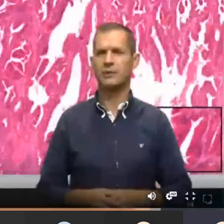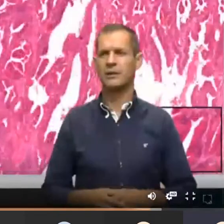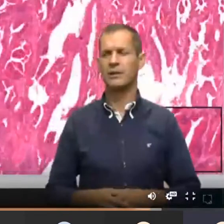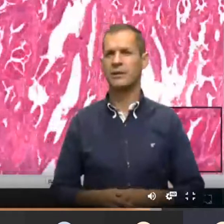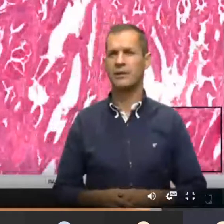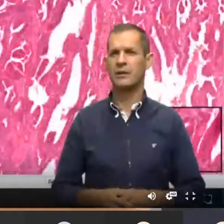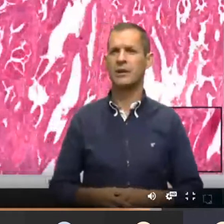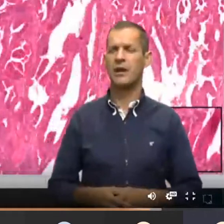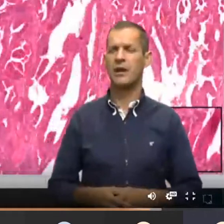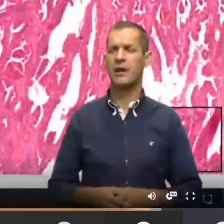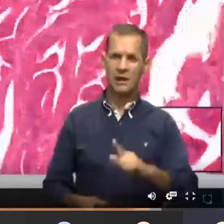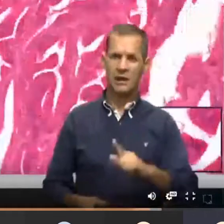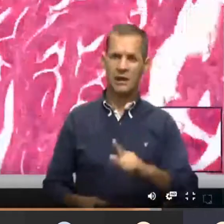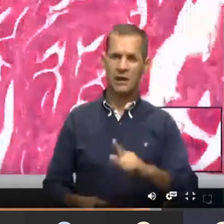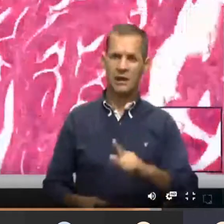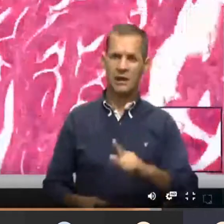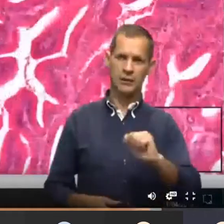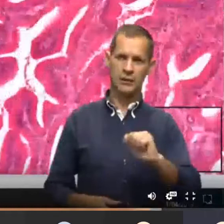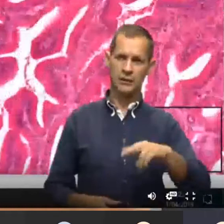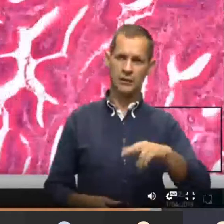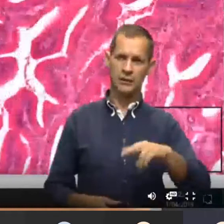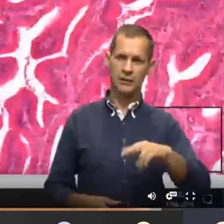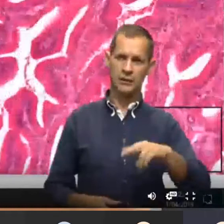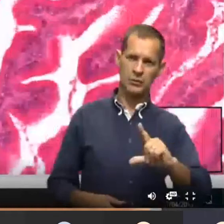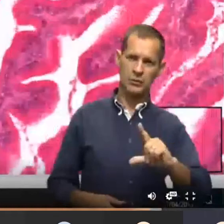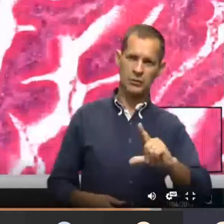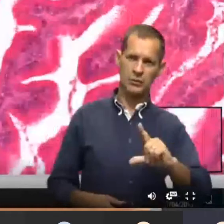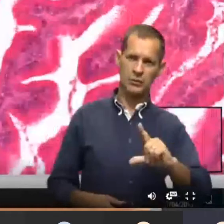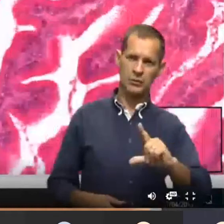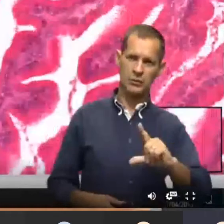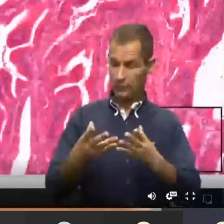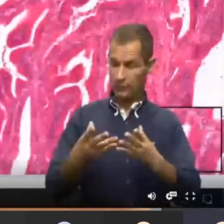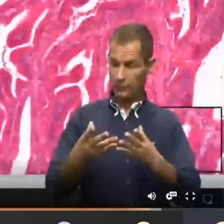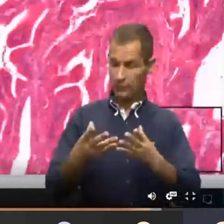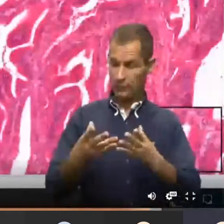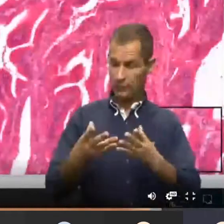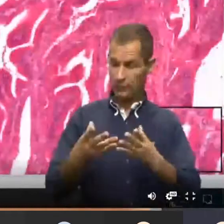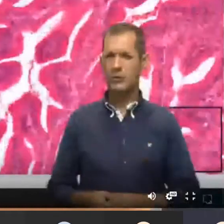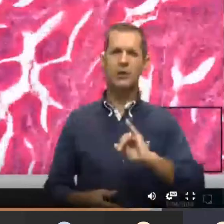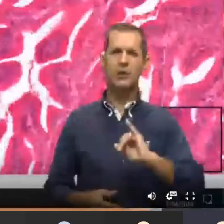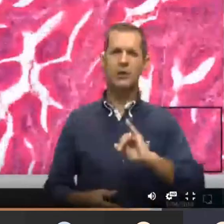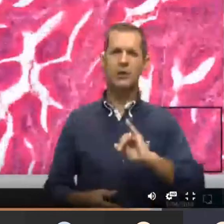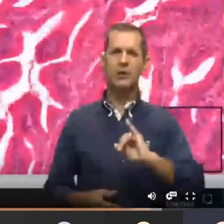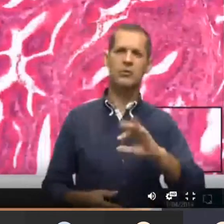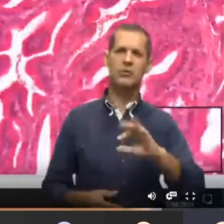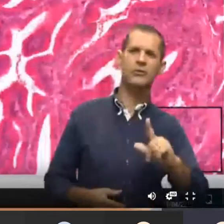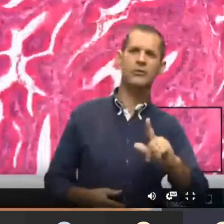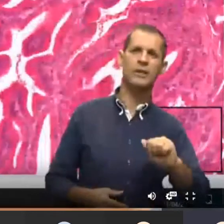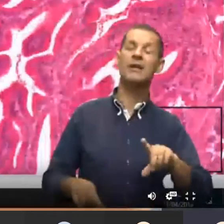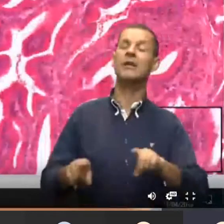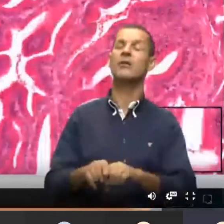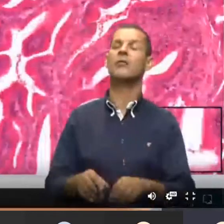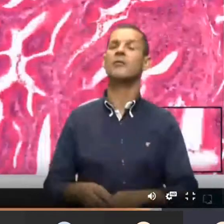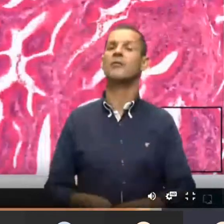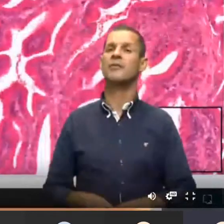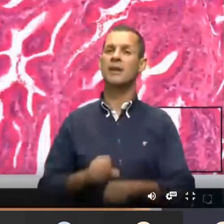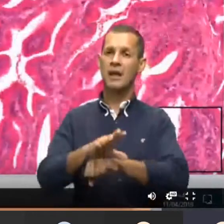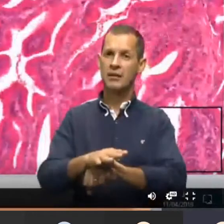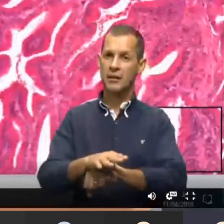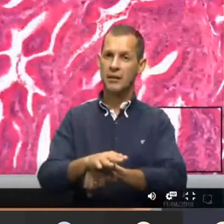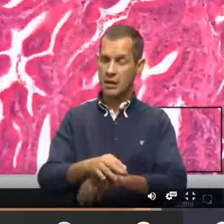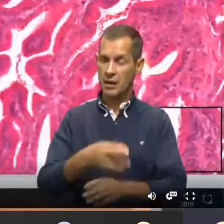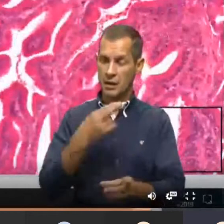a parte granular da célula, olhem aqui como ela é muito mais eosinofílica do que a lâmina de